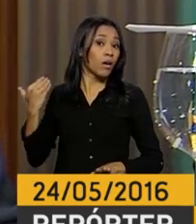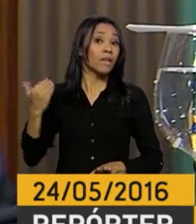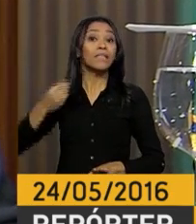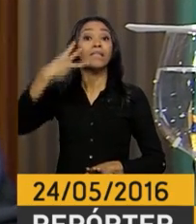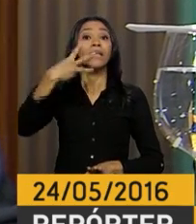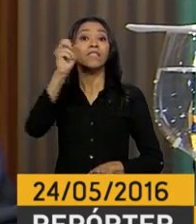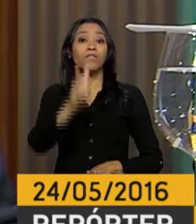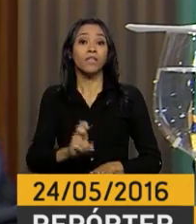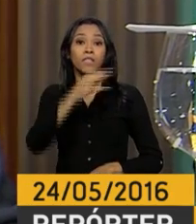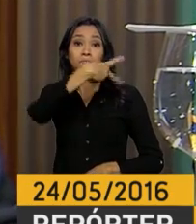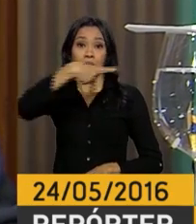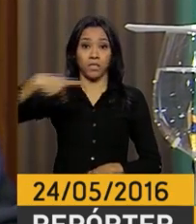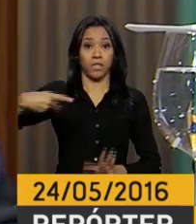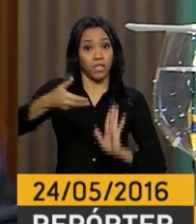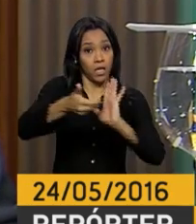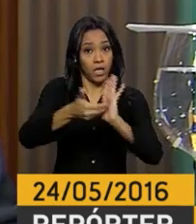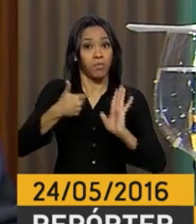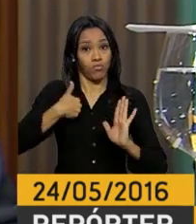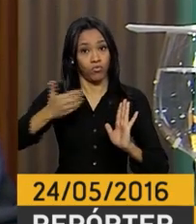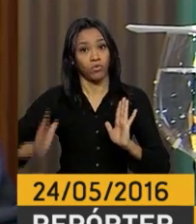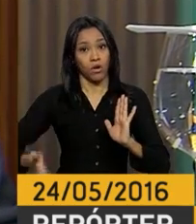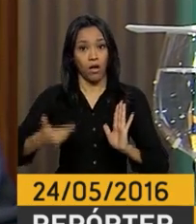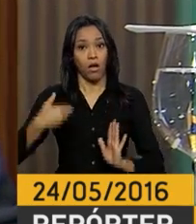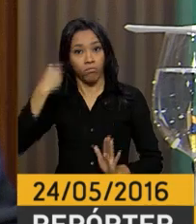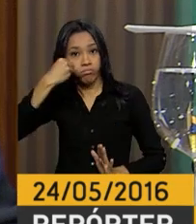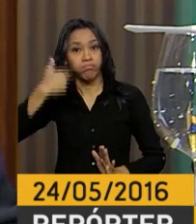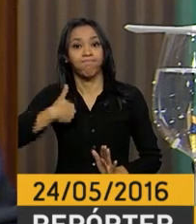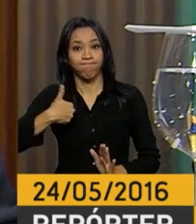3 vezes, lamento dizer que muitos